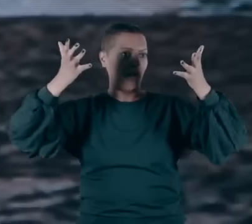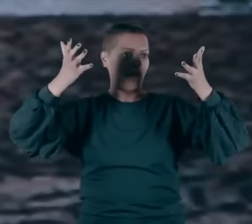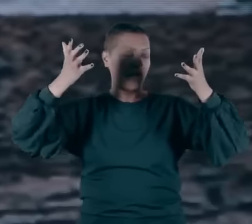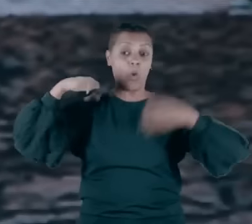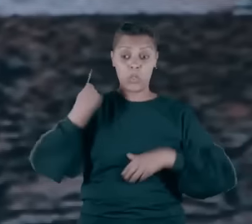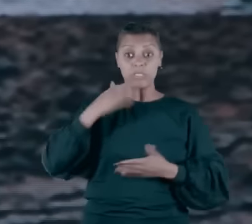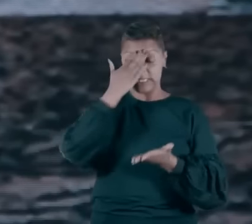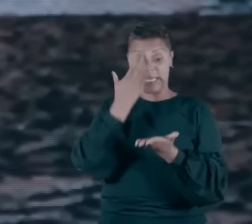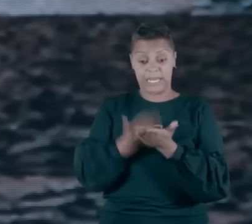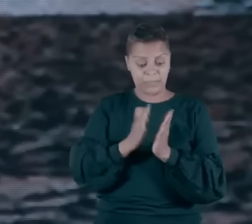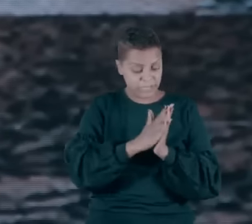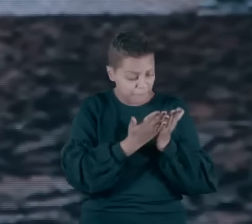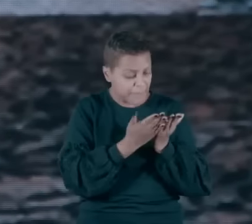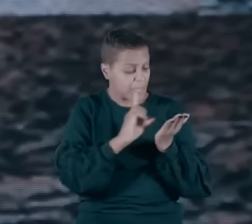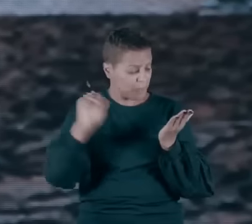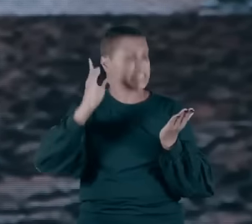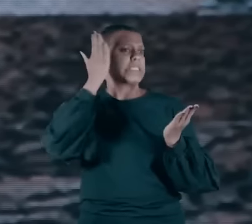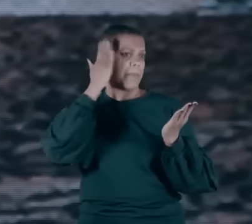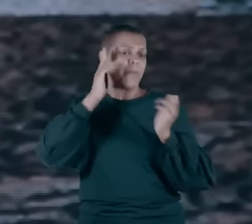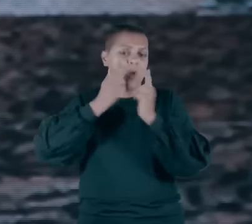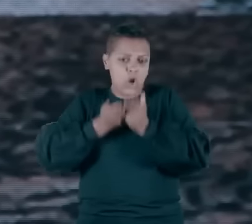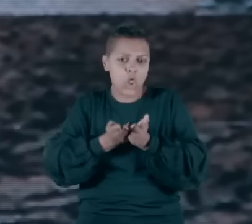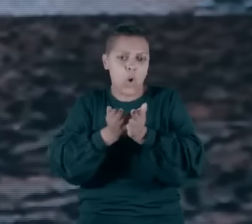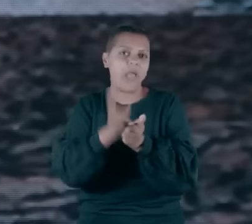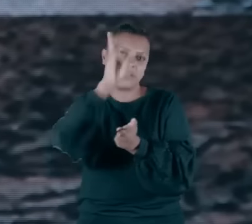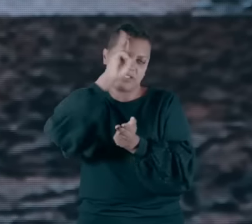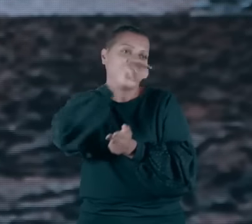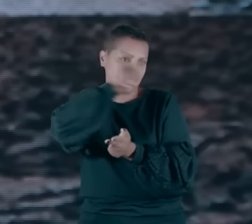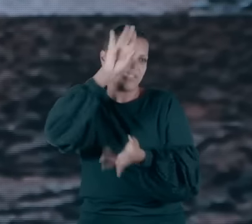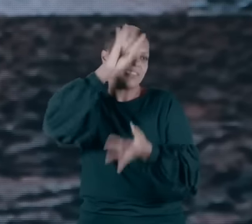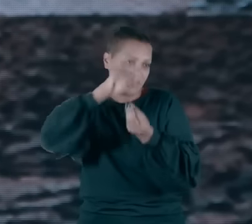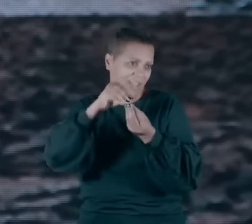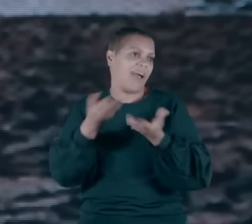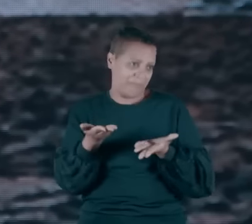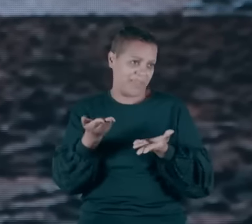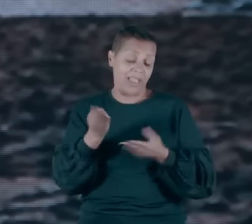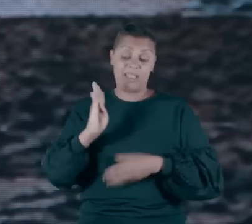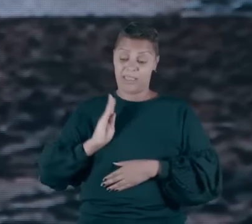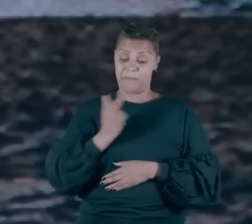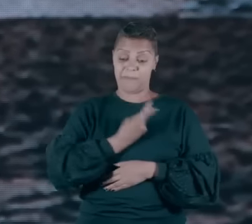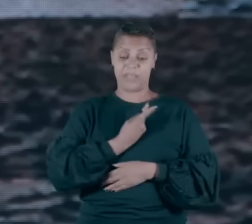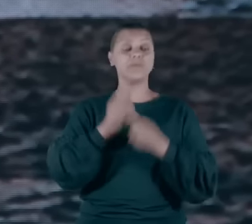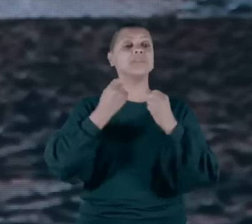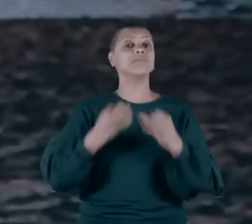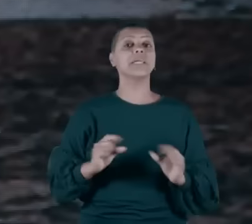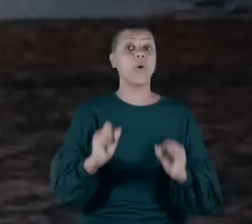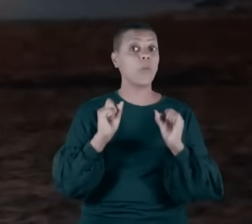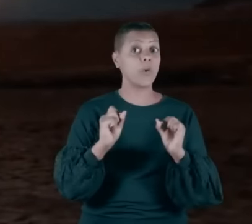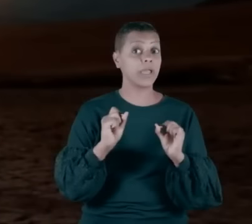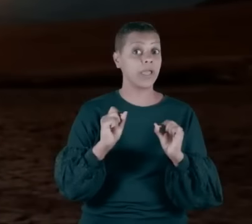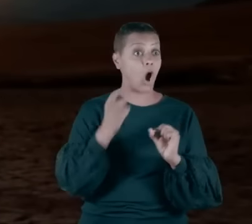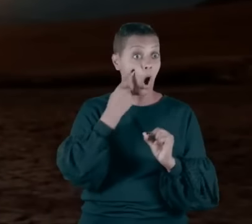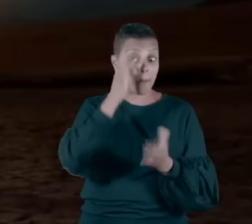que cremos na Bíblia sabemos que isso aconteceu com Noé e lá em Hebreus 117 A Bíblia diz assim pela fé diga pela